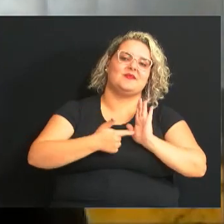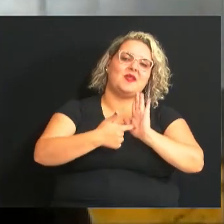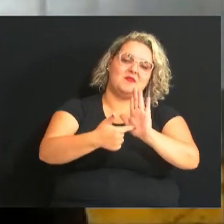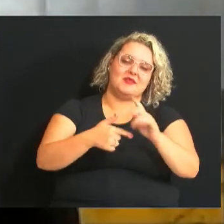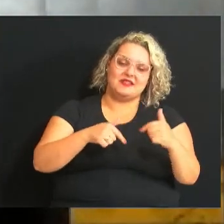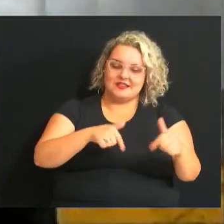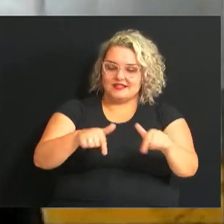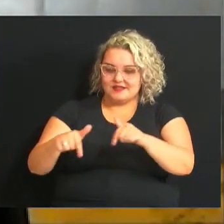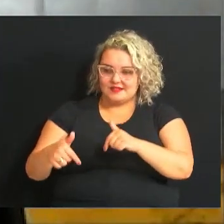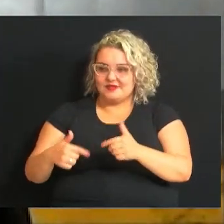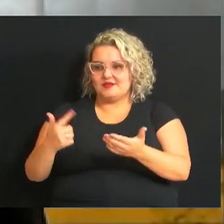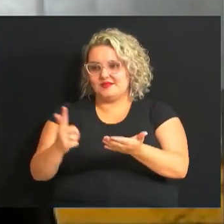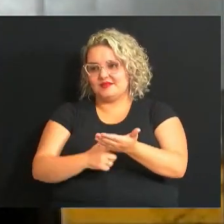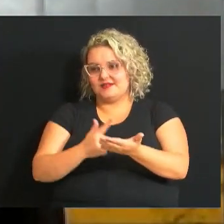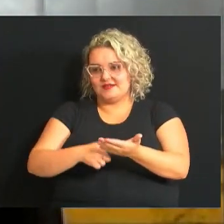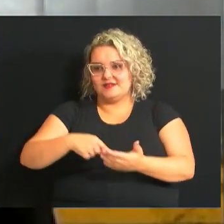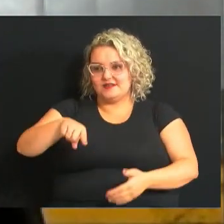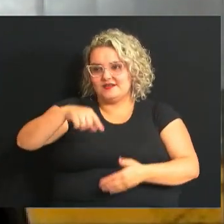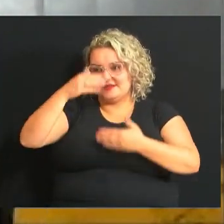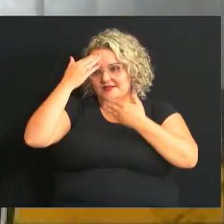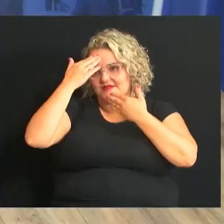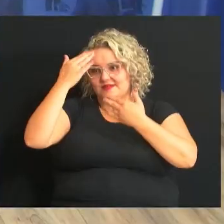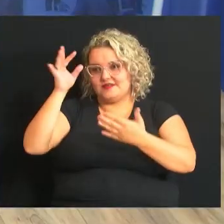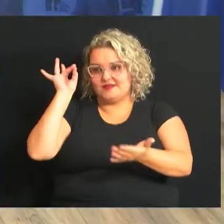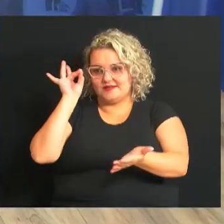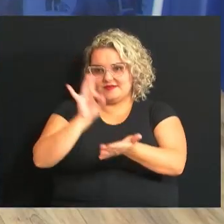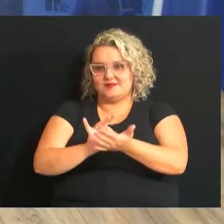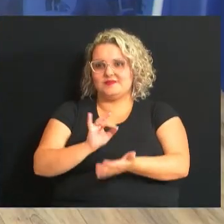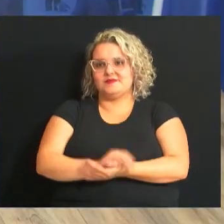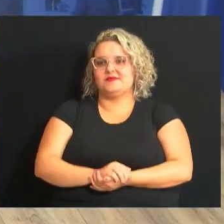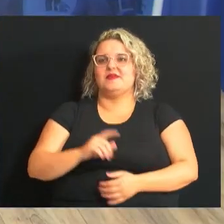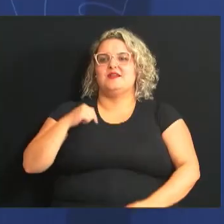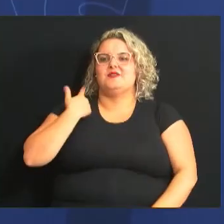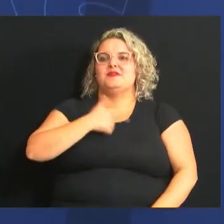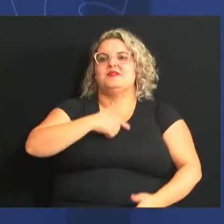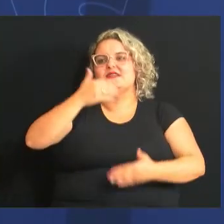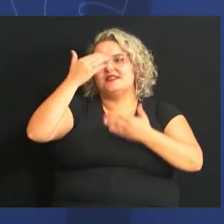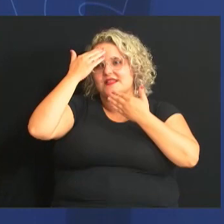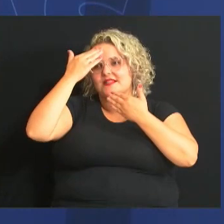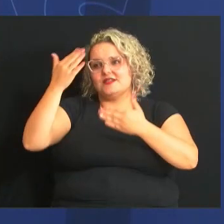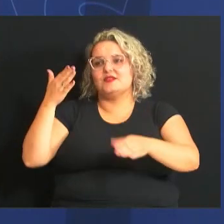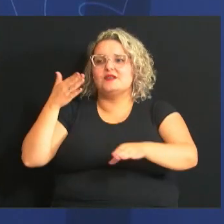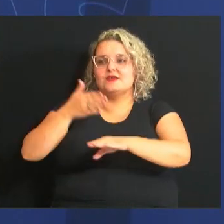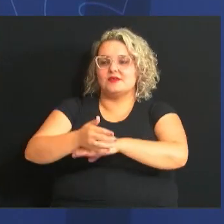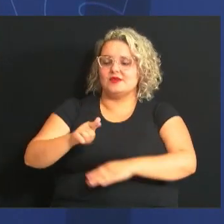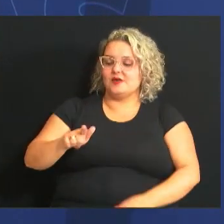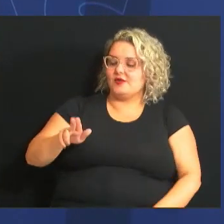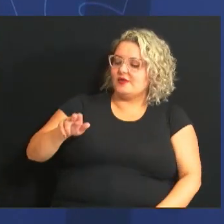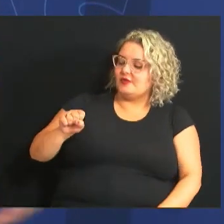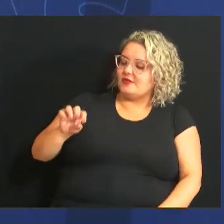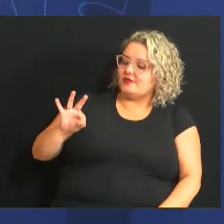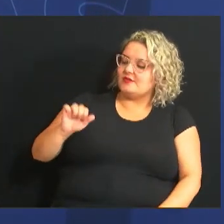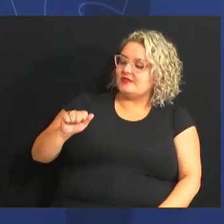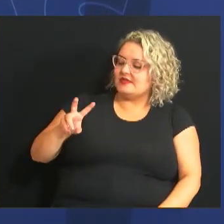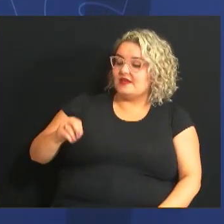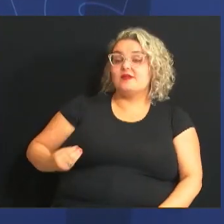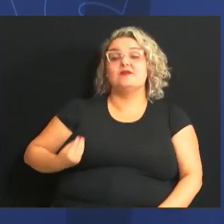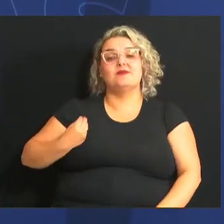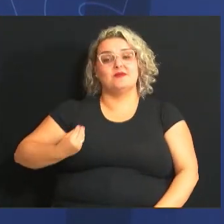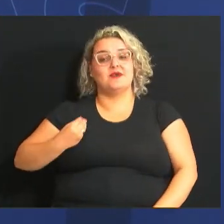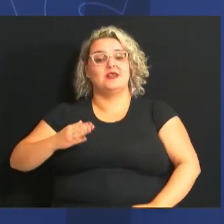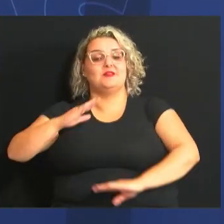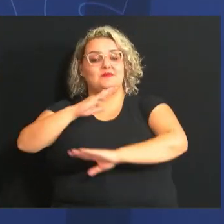o livro aqui para você. Muito obrigado mesmo. Nós aqui agradecemos a participação do Gustavo ao vivo aqui no nosso Câmara Total,